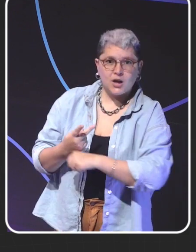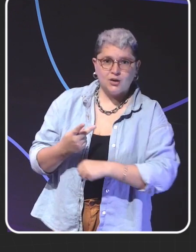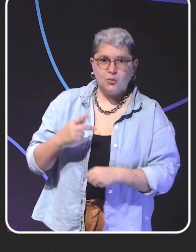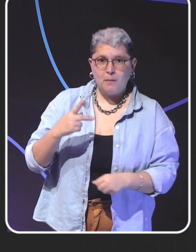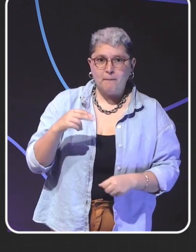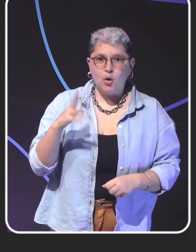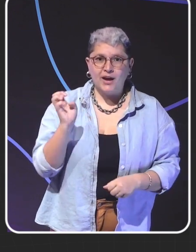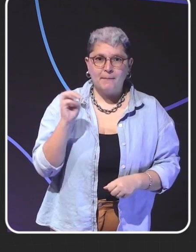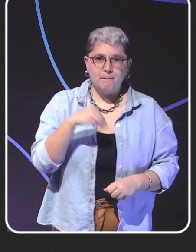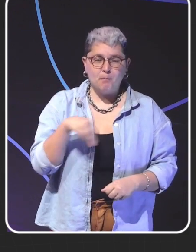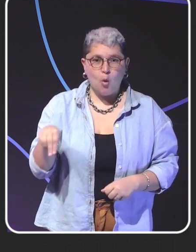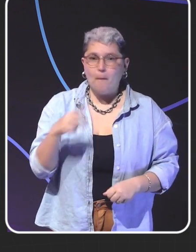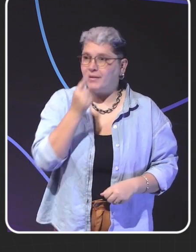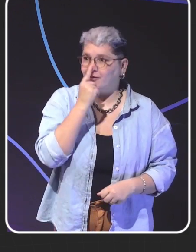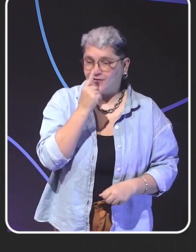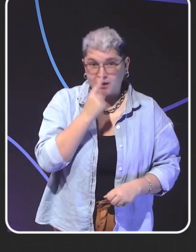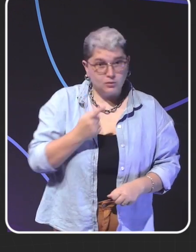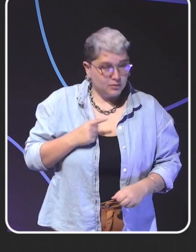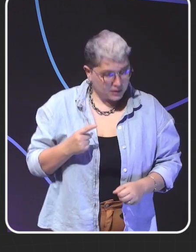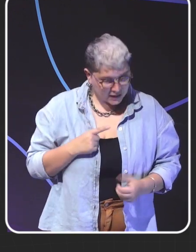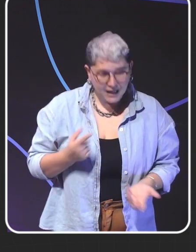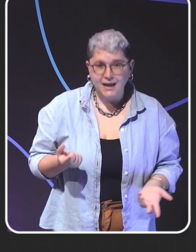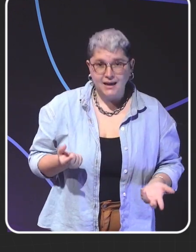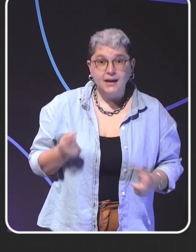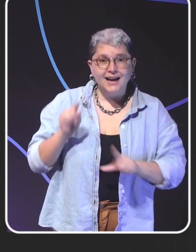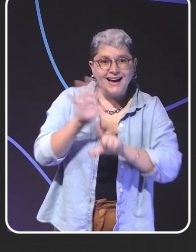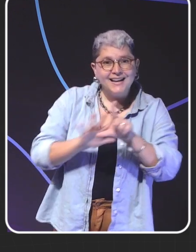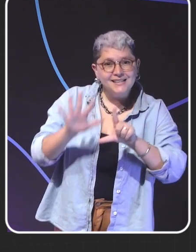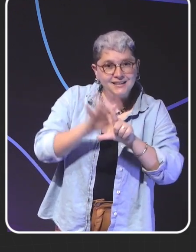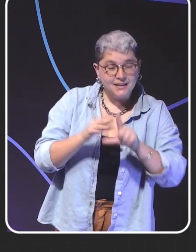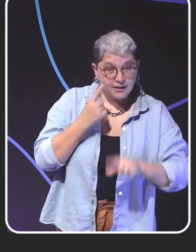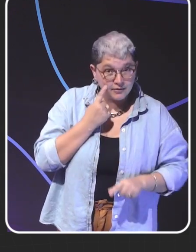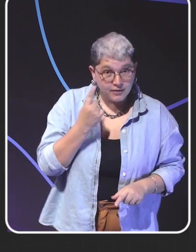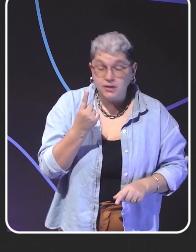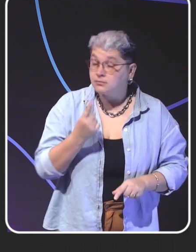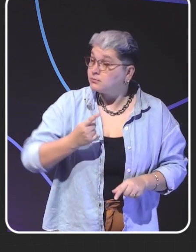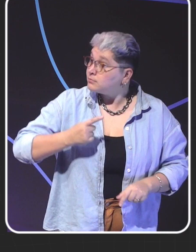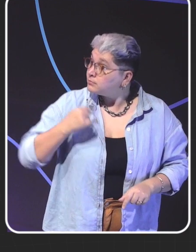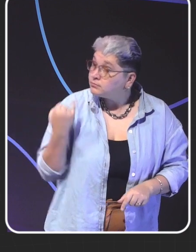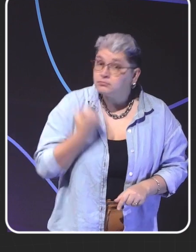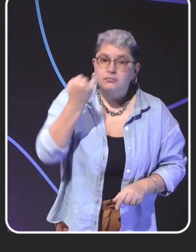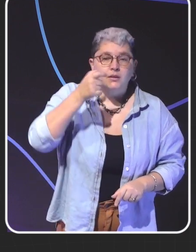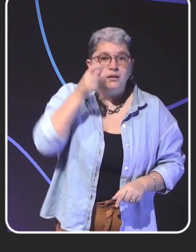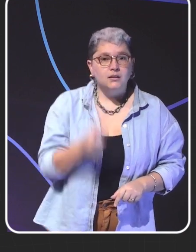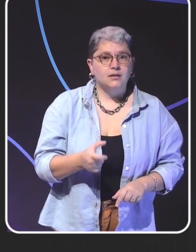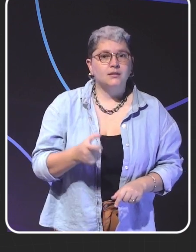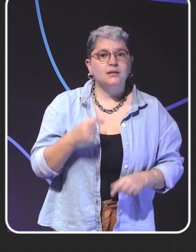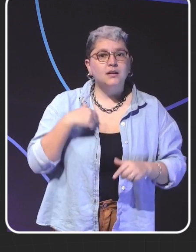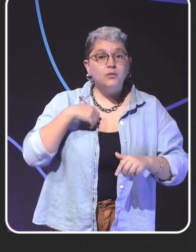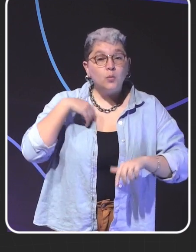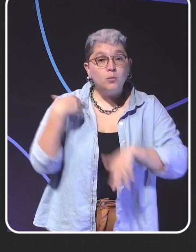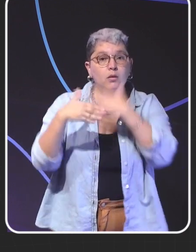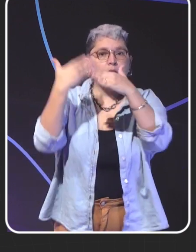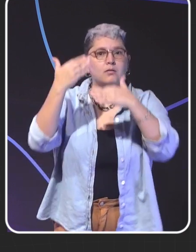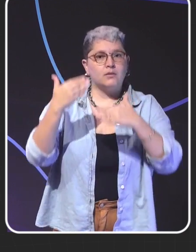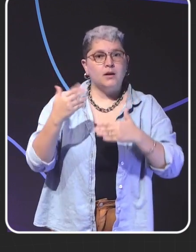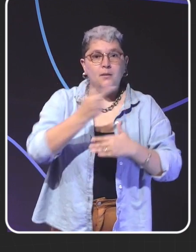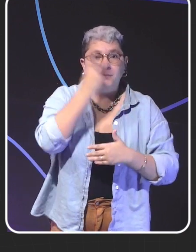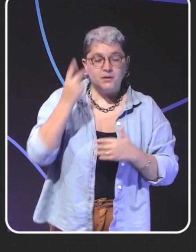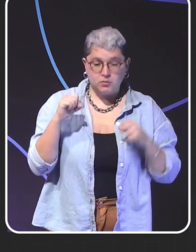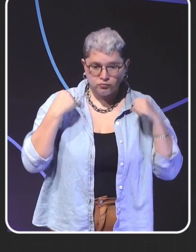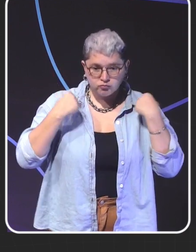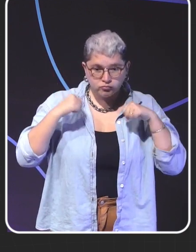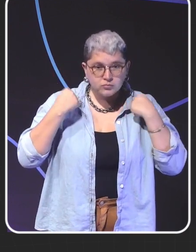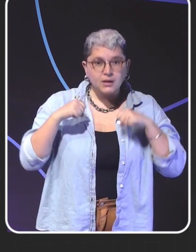preferidos. Essa interface do Pokémon Go foi muito interessante porque teve um avanço, né, de atividades físicas. Então a